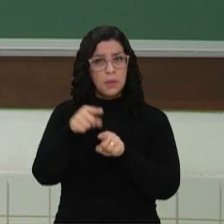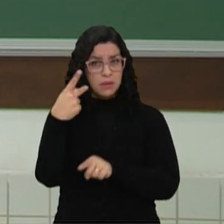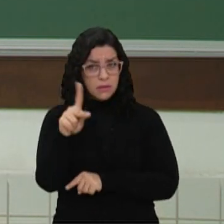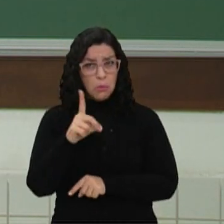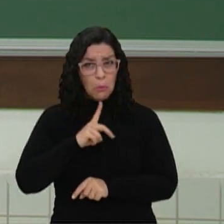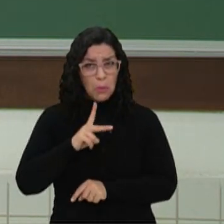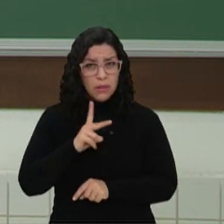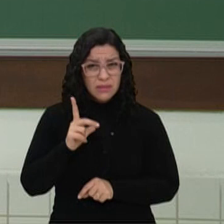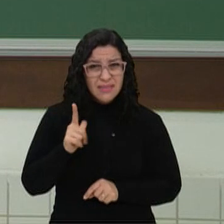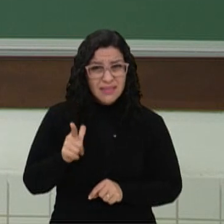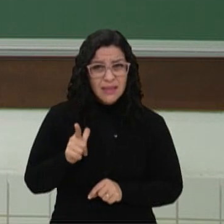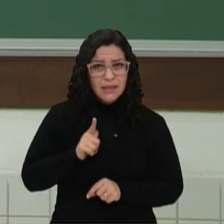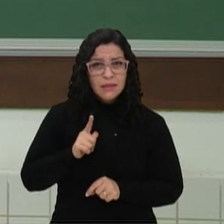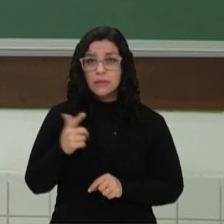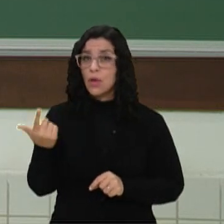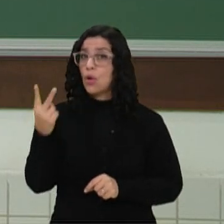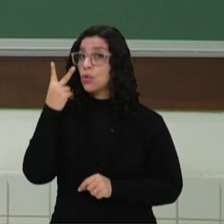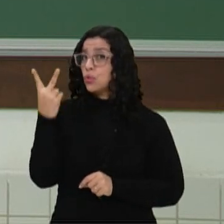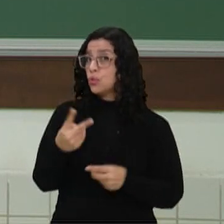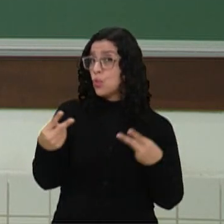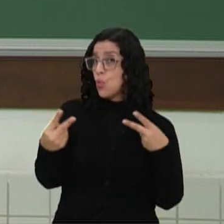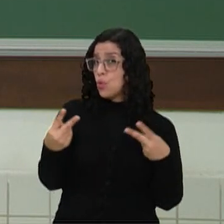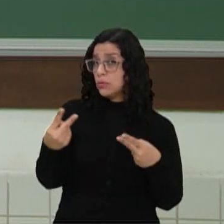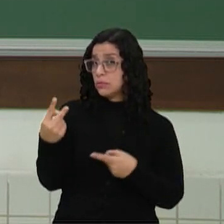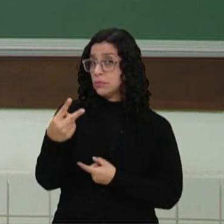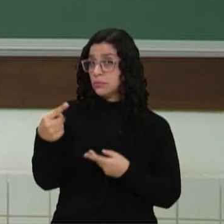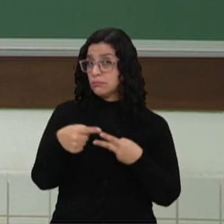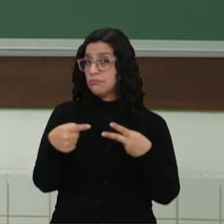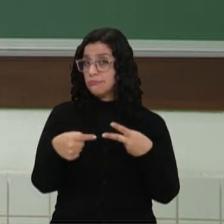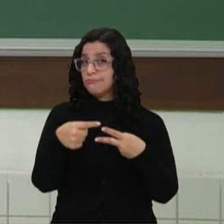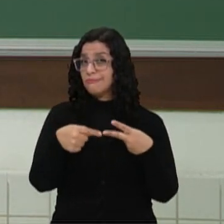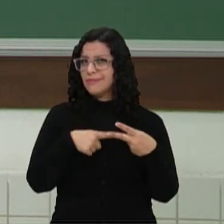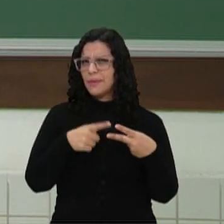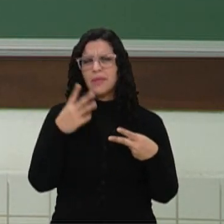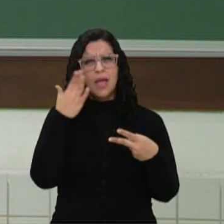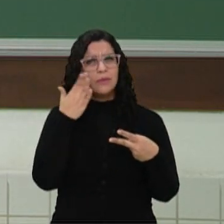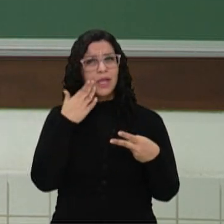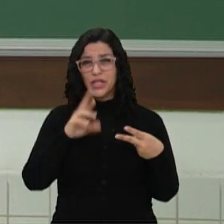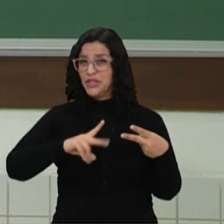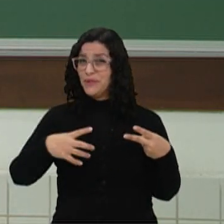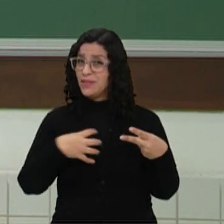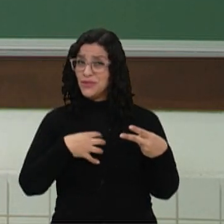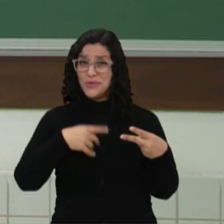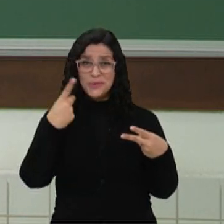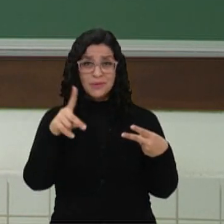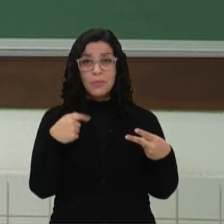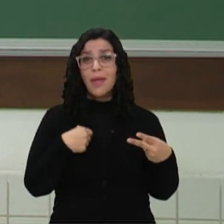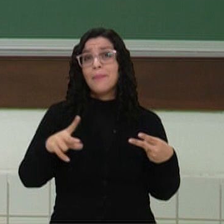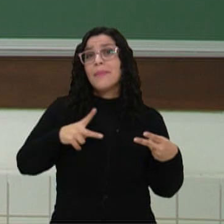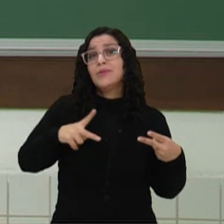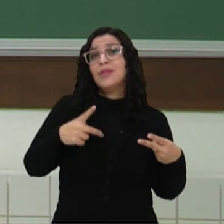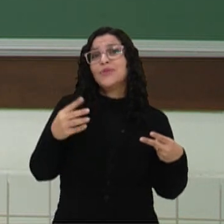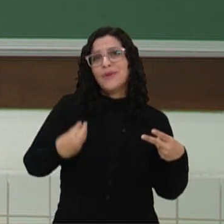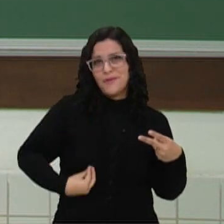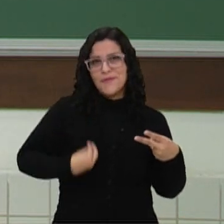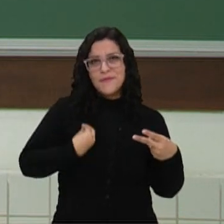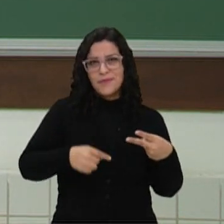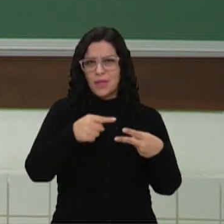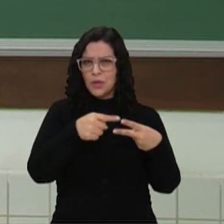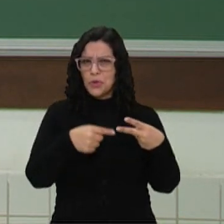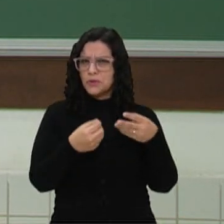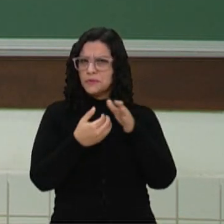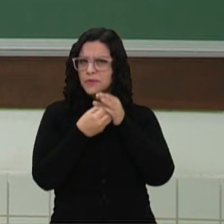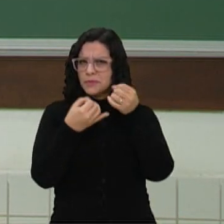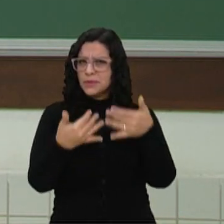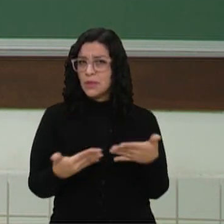seu? Tenho aqui duas possibilidades, mas com certeza está diferente do momento que você escreveu. E é